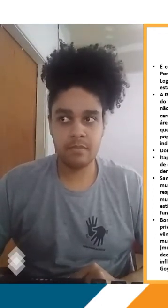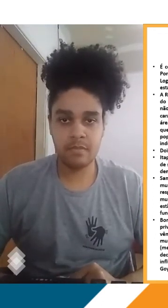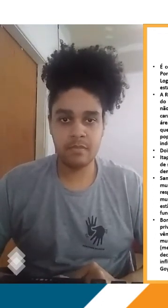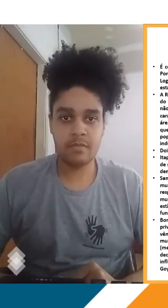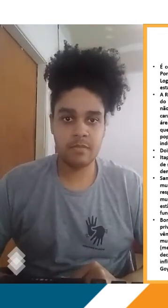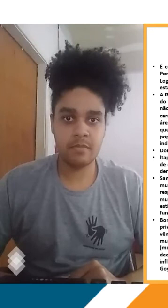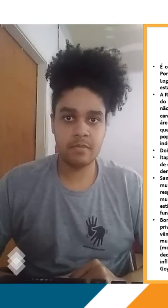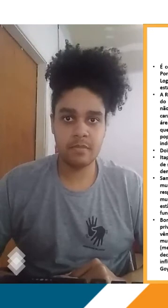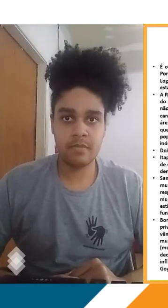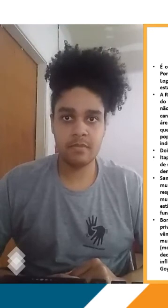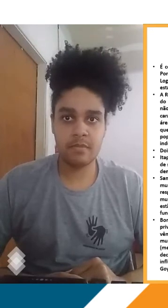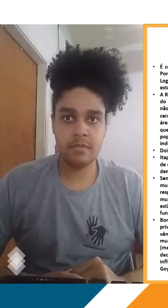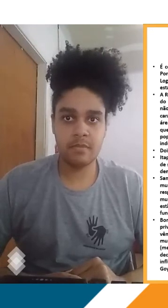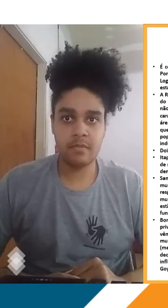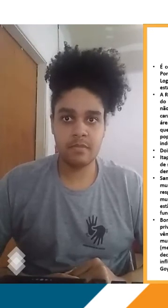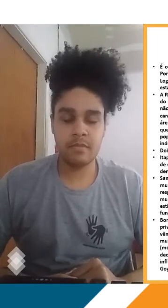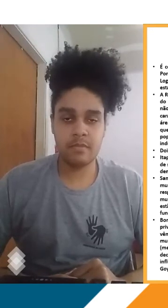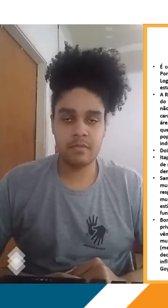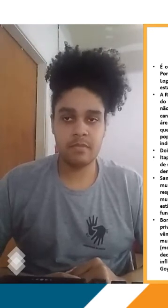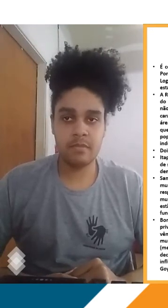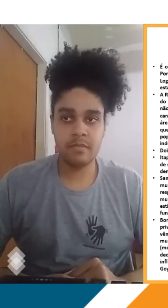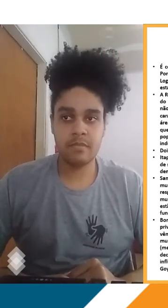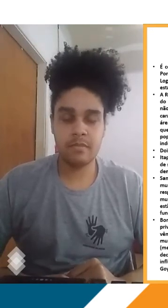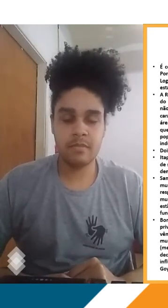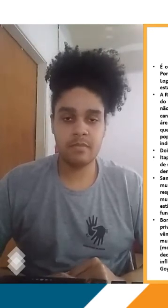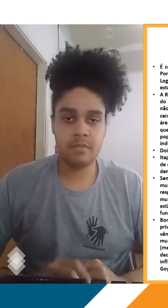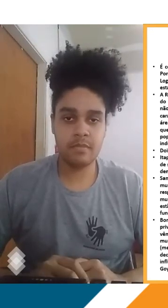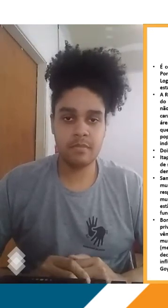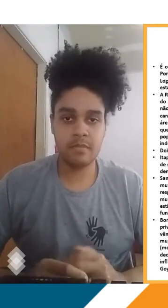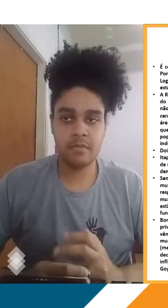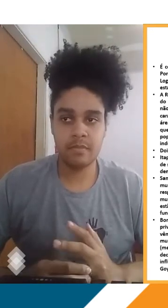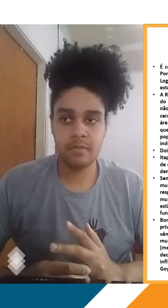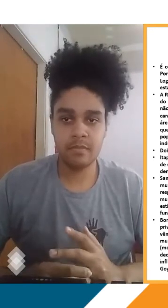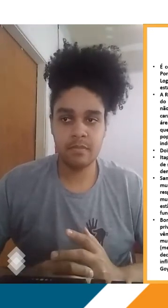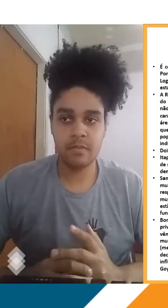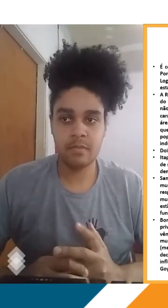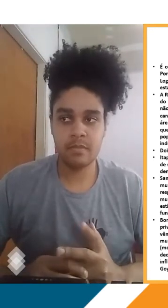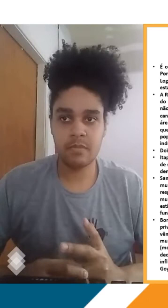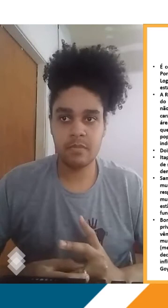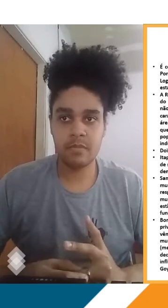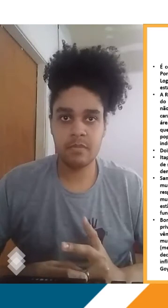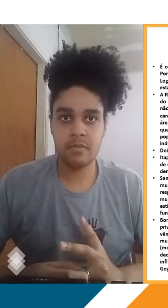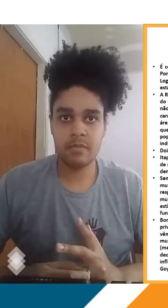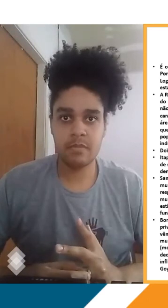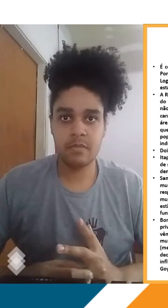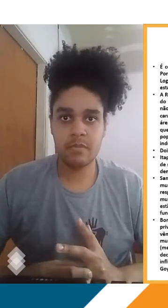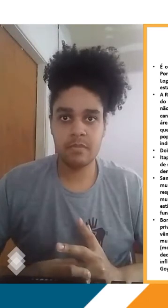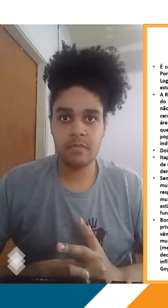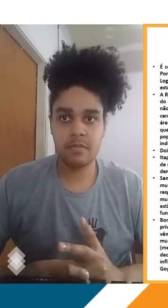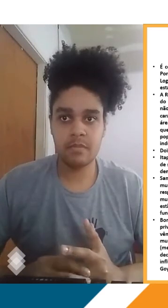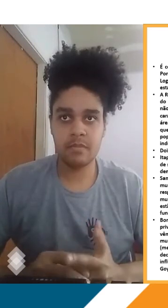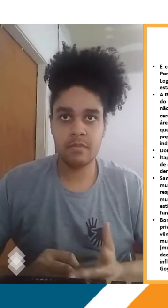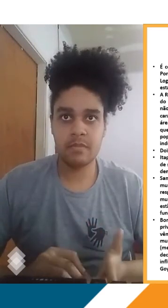posição privilegiada, pois é atravessada pela RJ 186, por onde circula o tráfego de caminhões e outros veículos que vêm do Espírito Santo e se dirigem para a